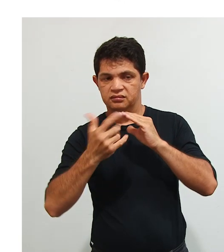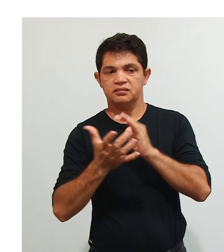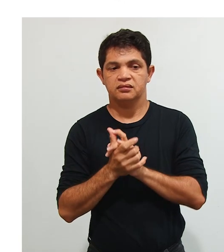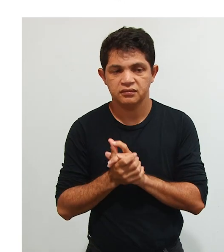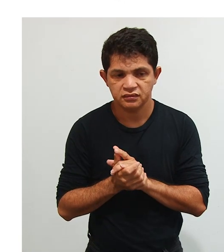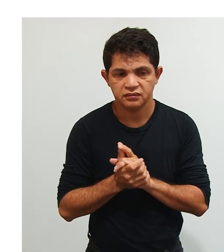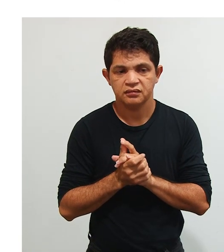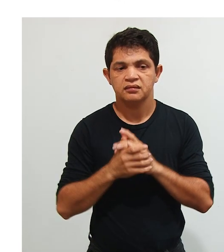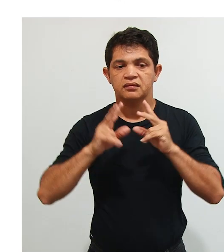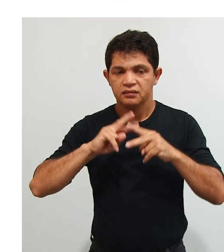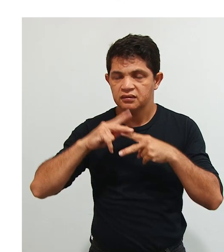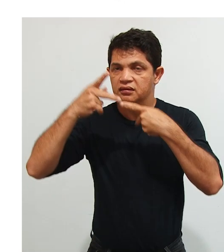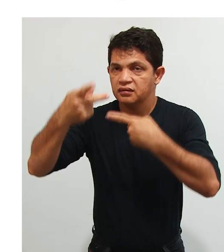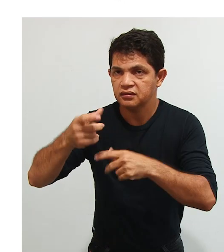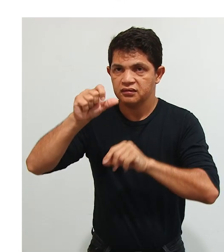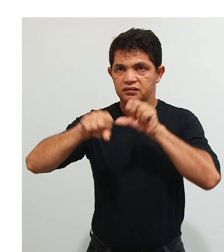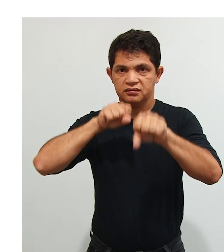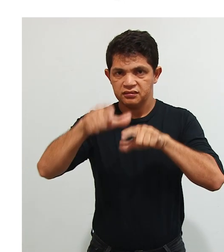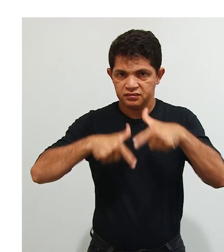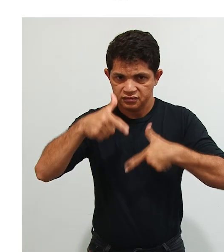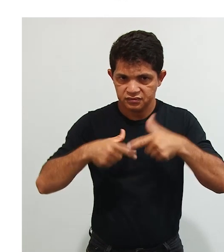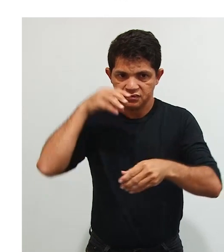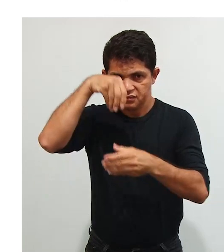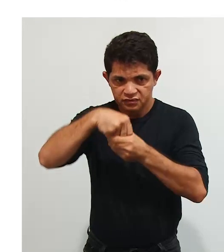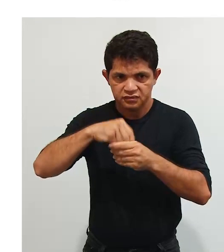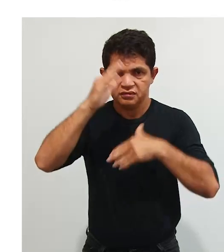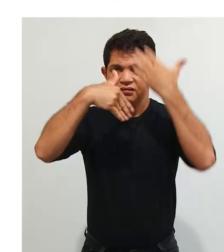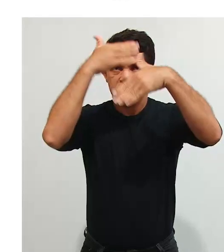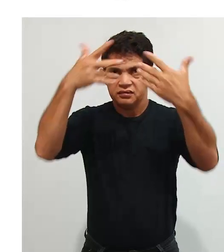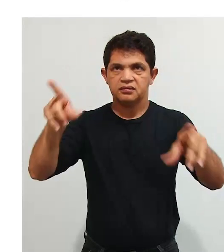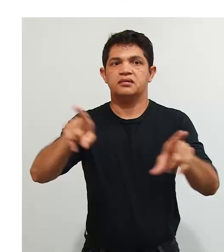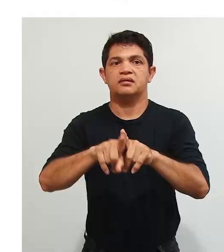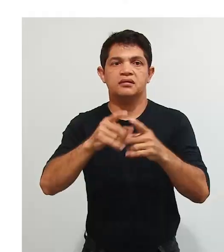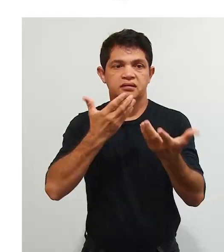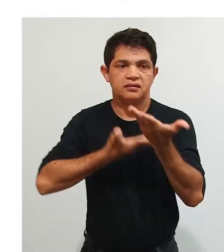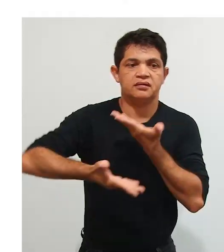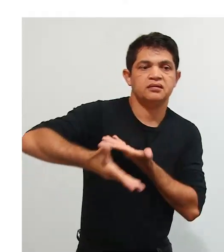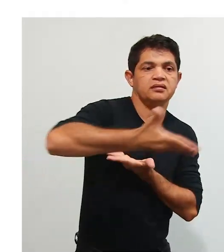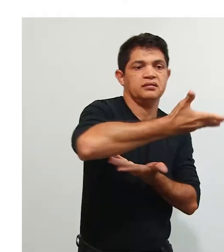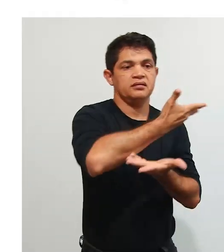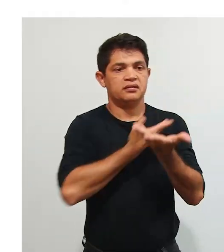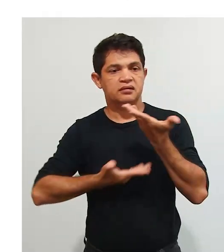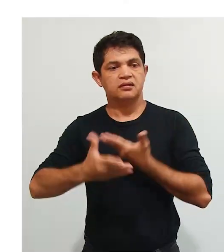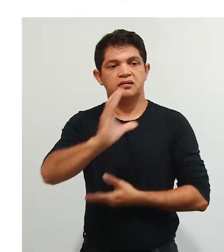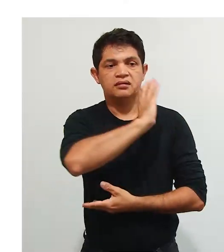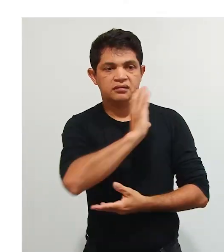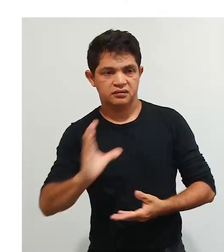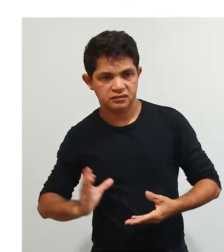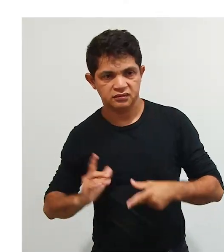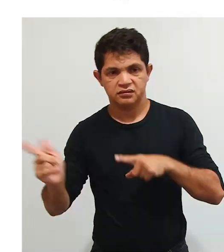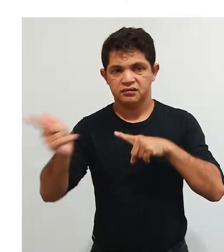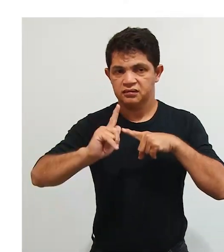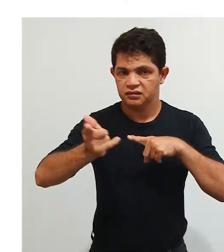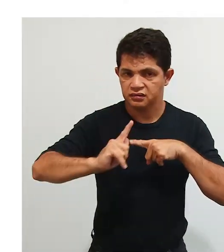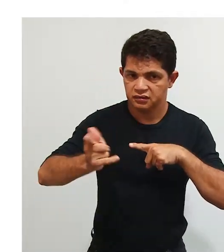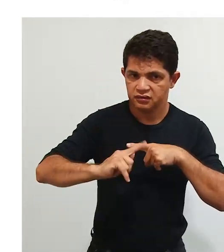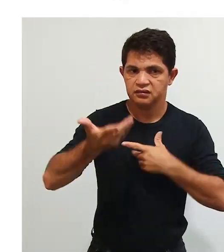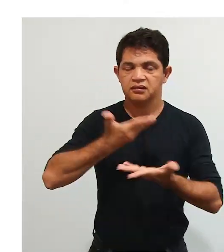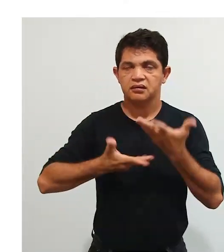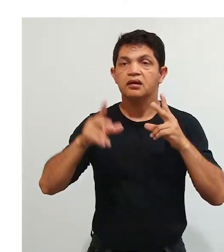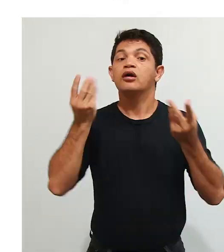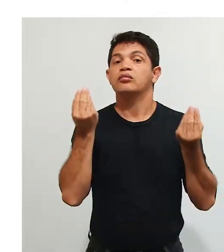como devolutiva do trabalho que ela vem desenvolvendo. E aqui eu coloquei alguns exemplos